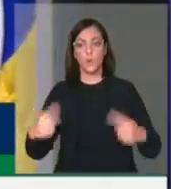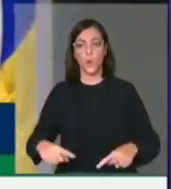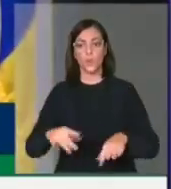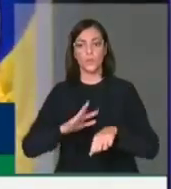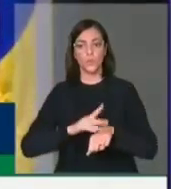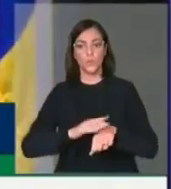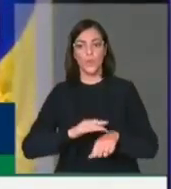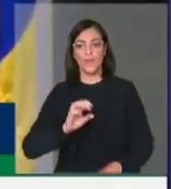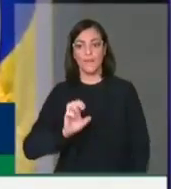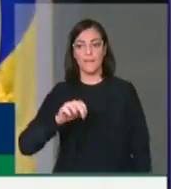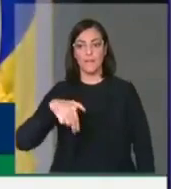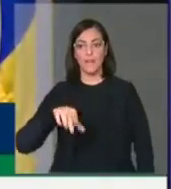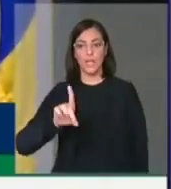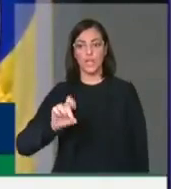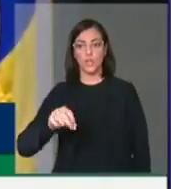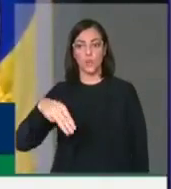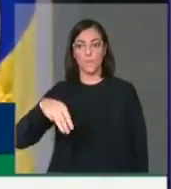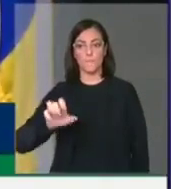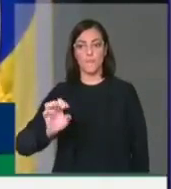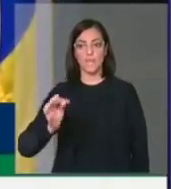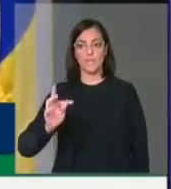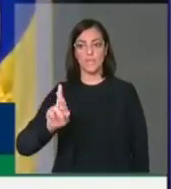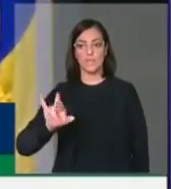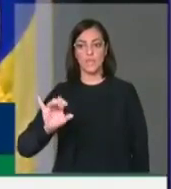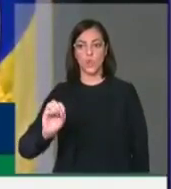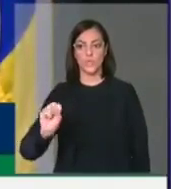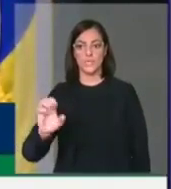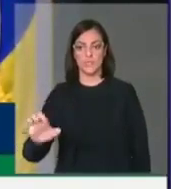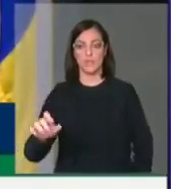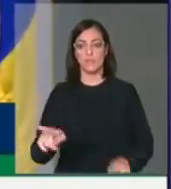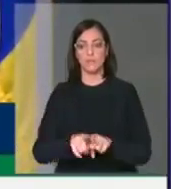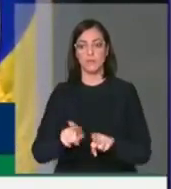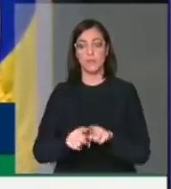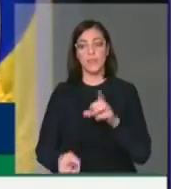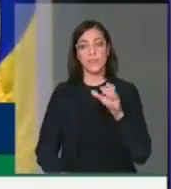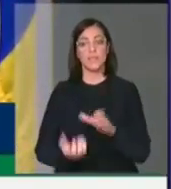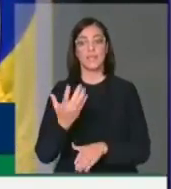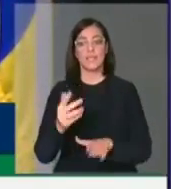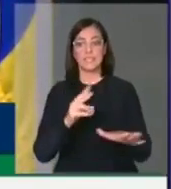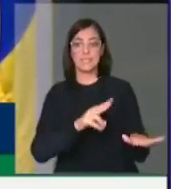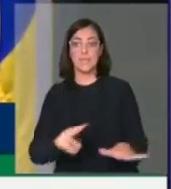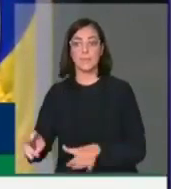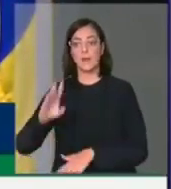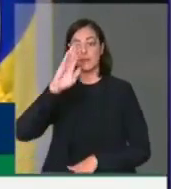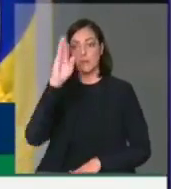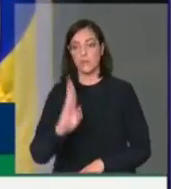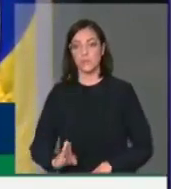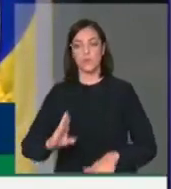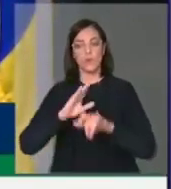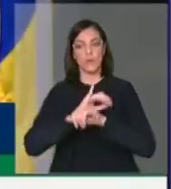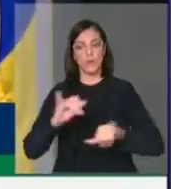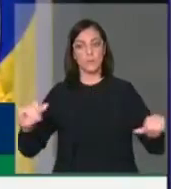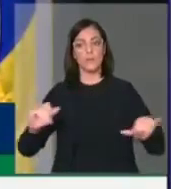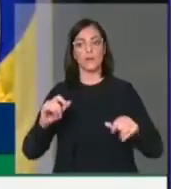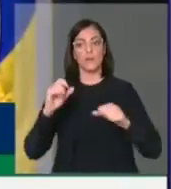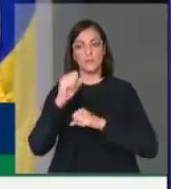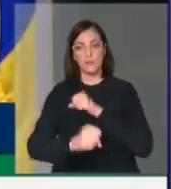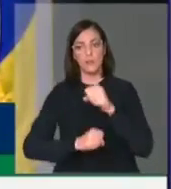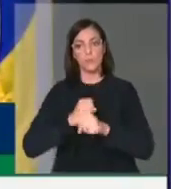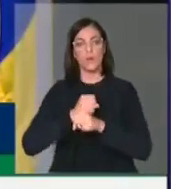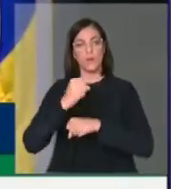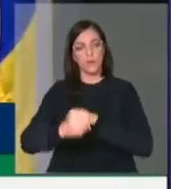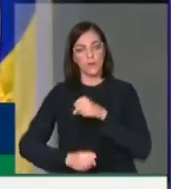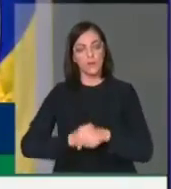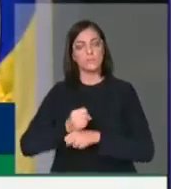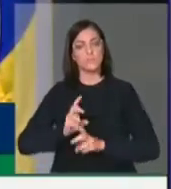e cria a Semana Nacional de Educação Preventiva e de Enfrentamento à Endometriose, a ser realizada anualmente em todo o